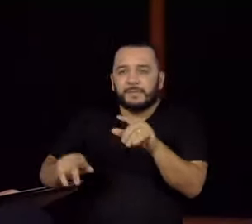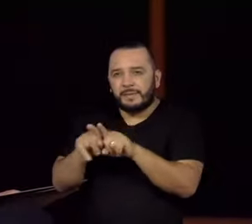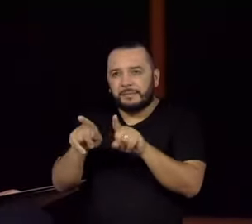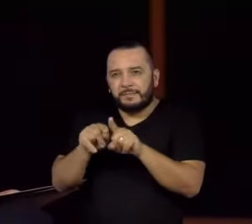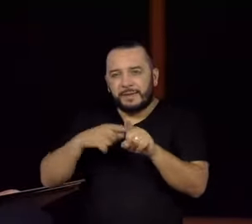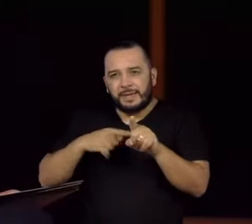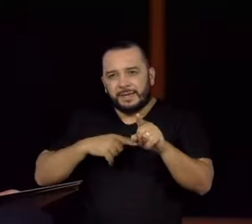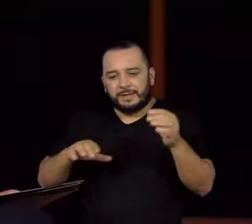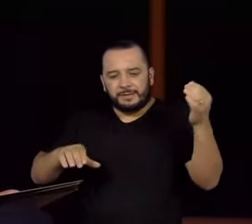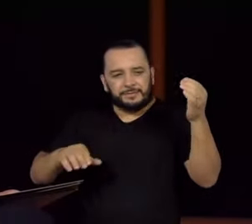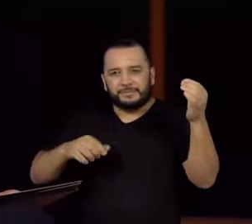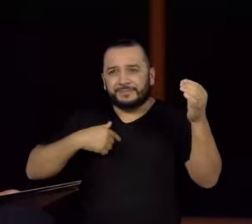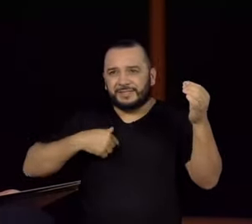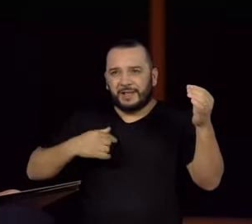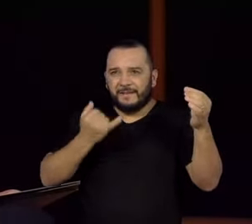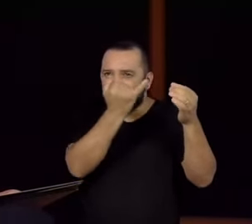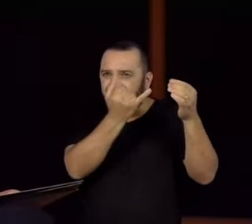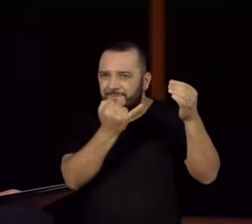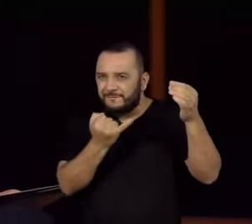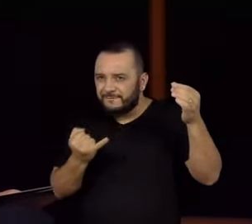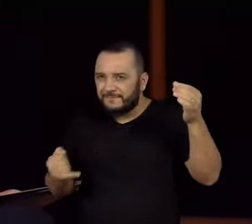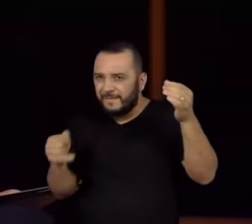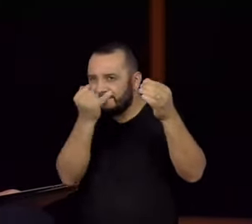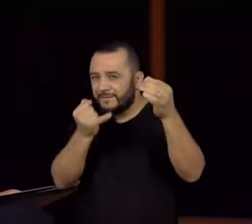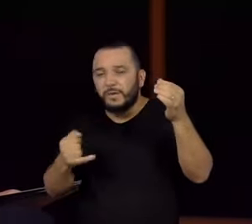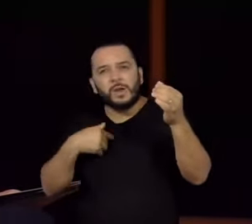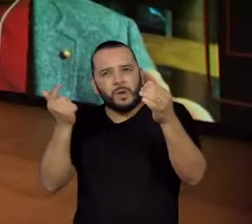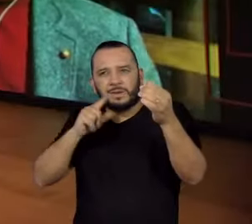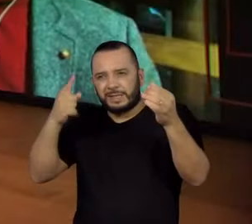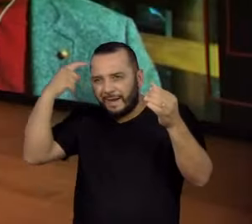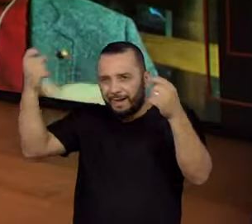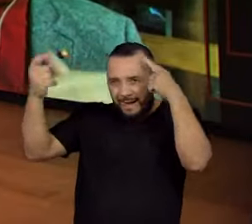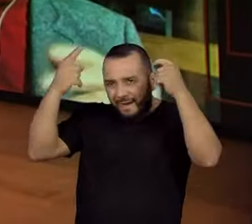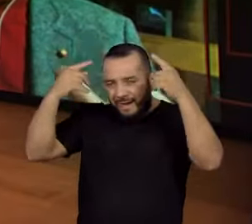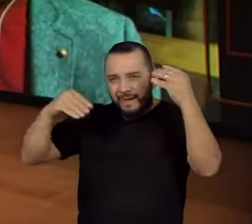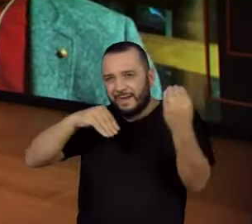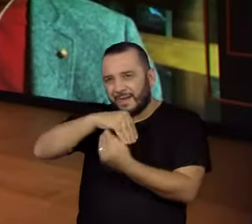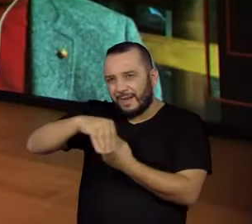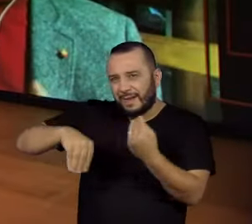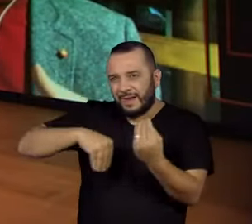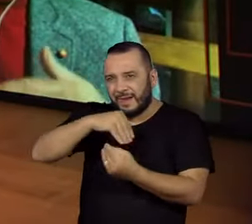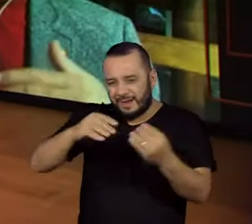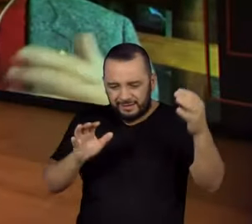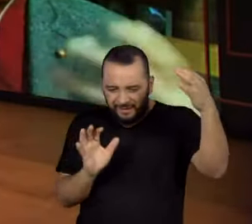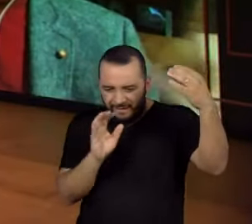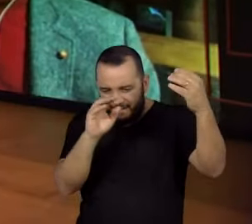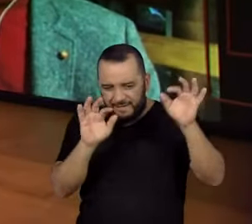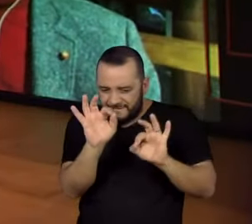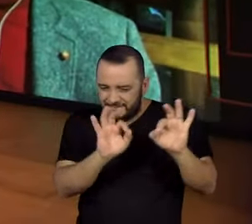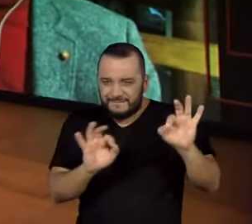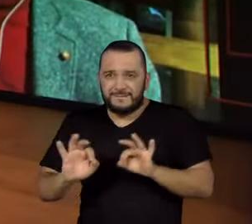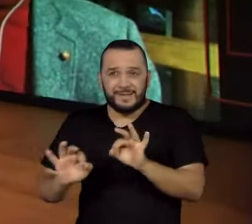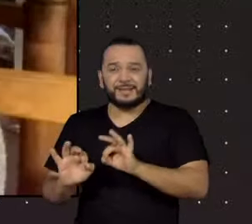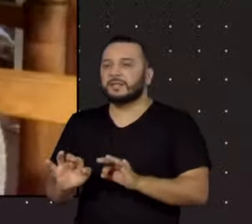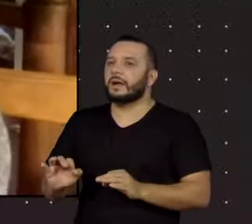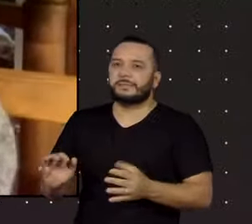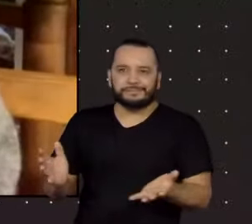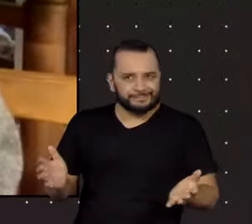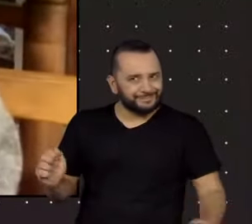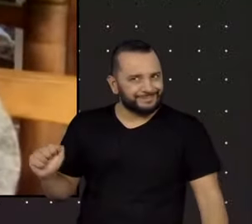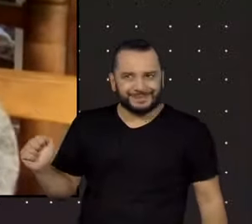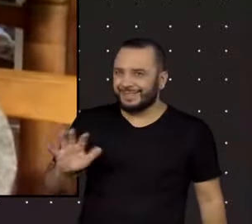estourar, as cordas. Ele fez uma mistura de componentes ali que tornou, então, na época, o instrumento de